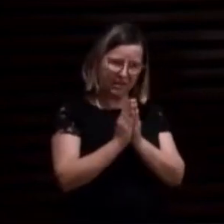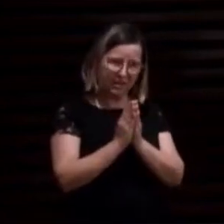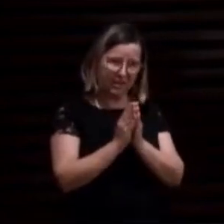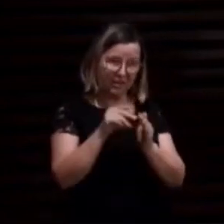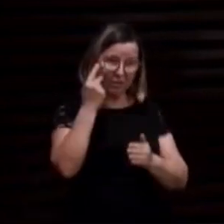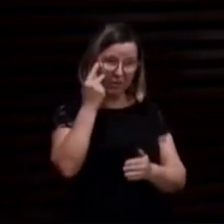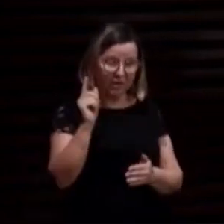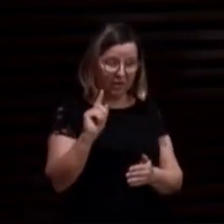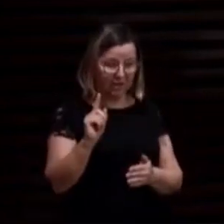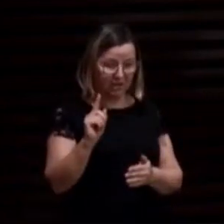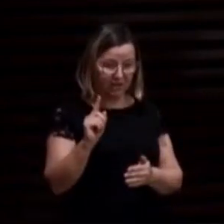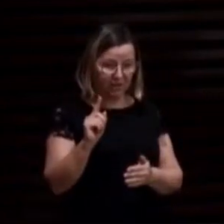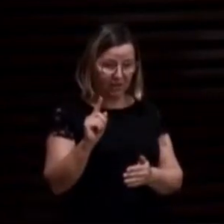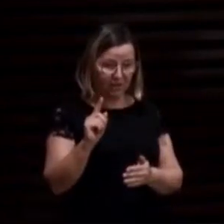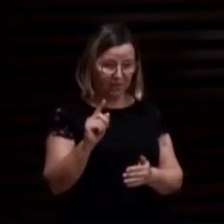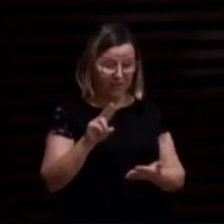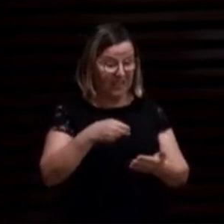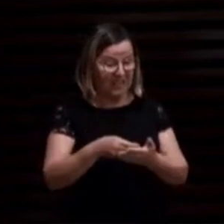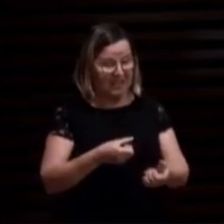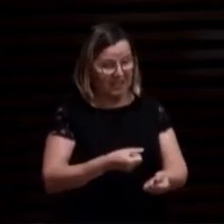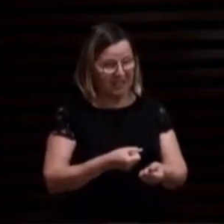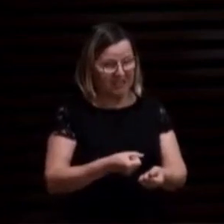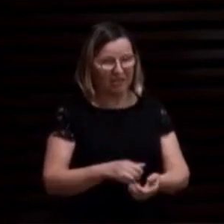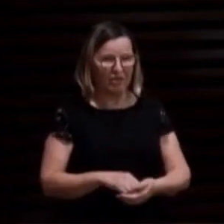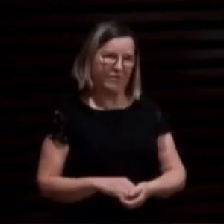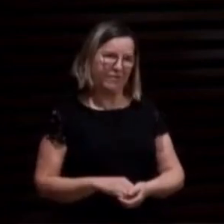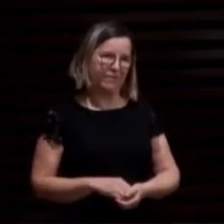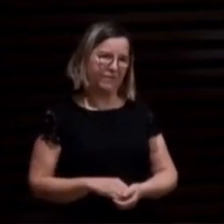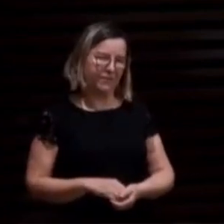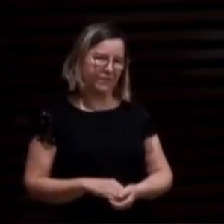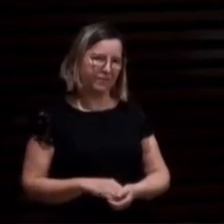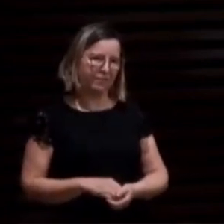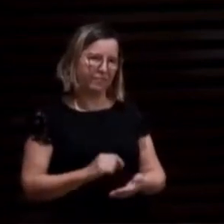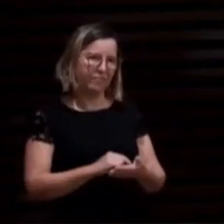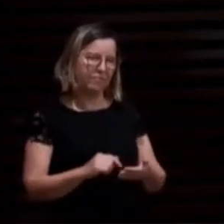que não entreis em tentação. Versículo 47.